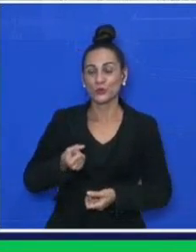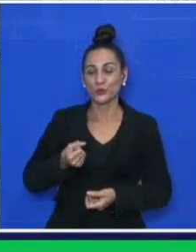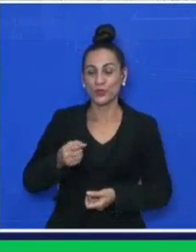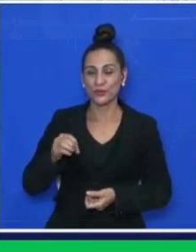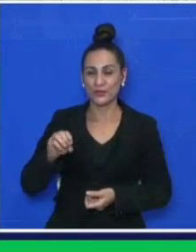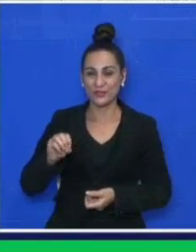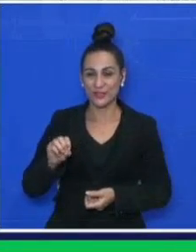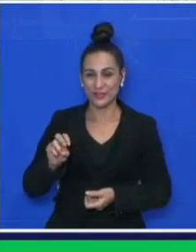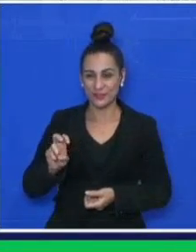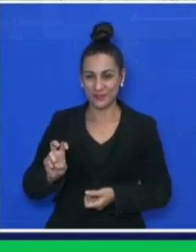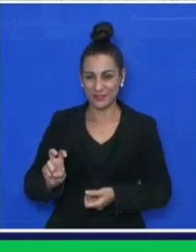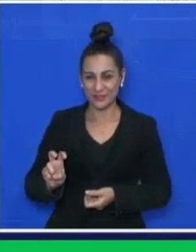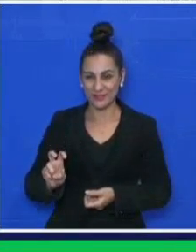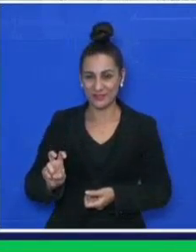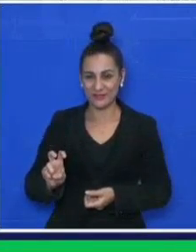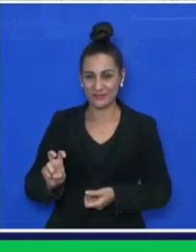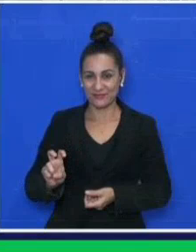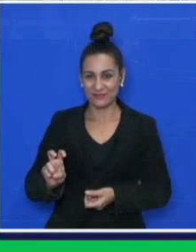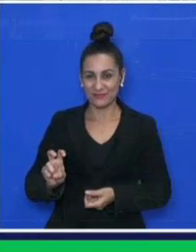05.